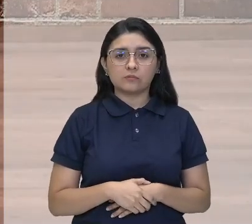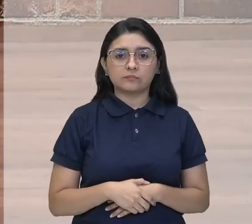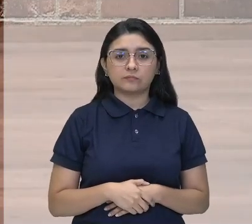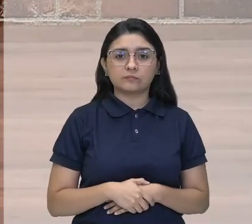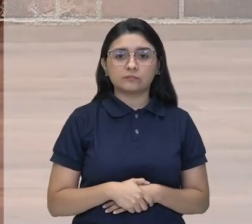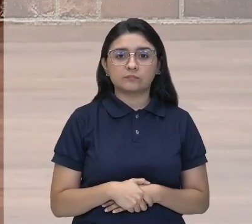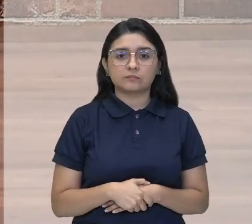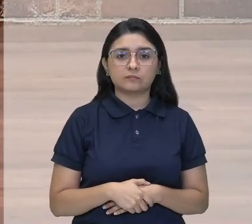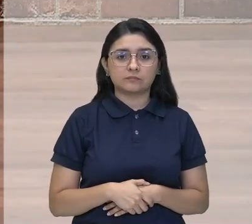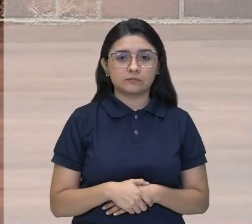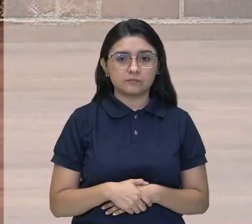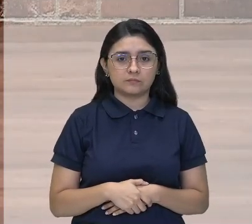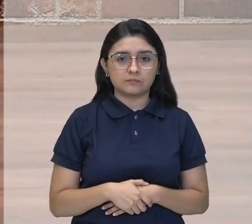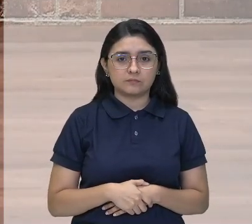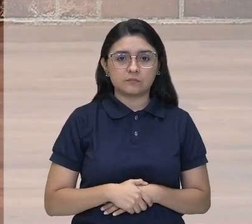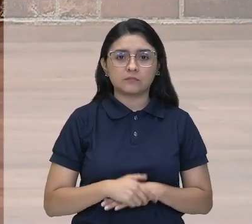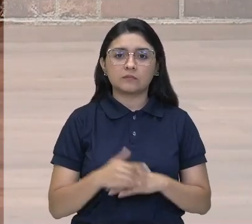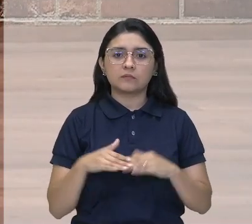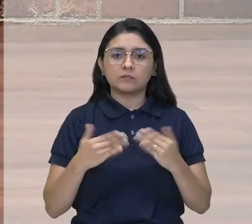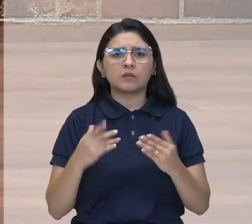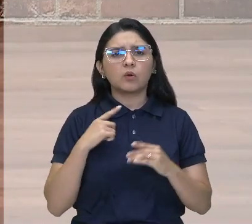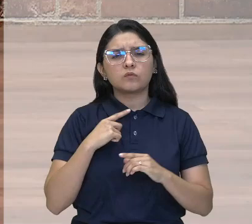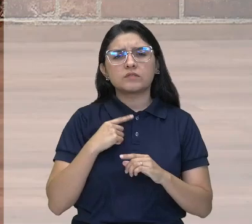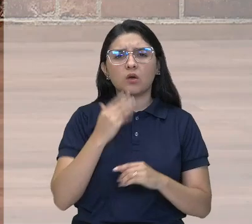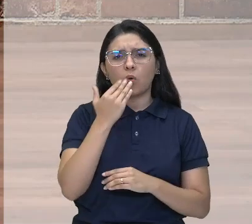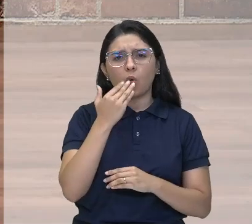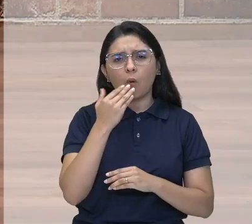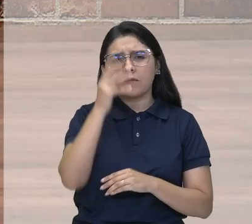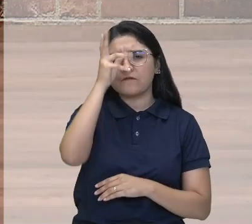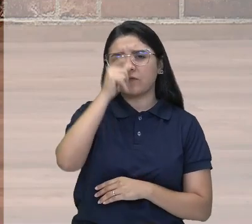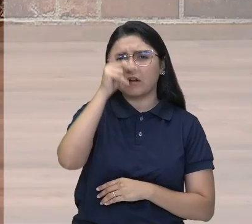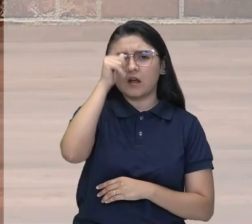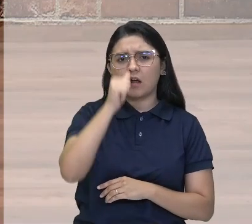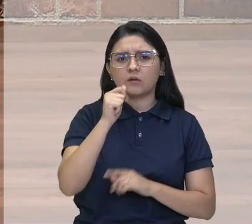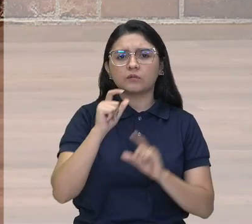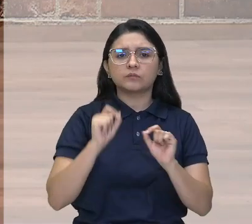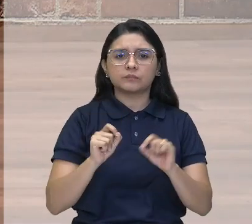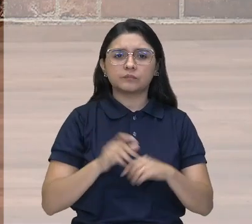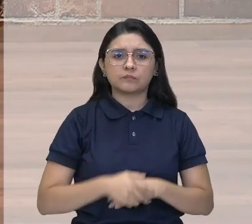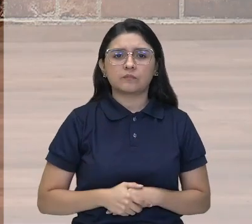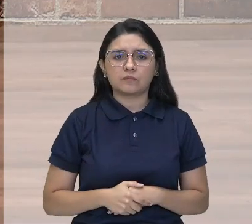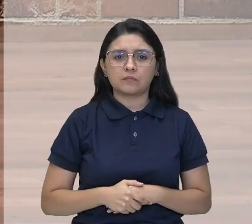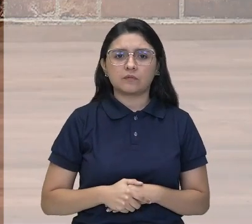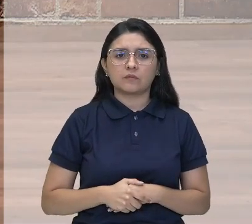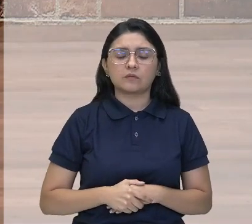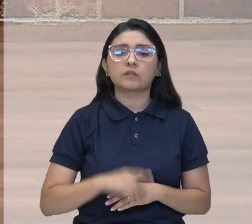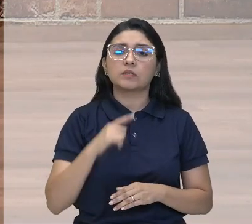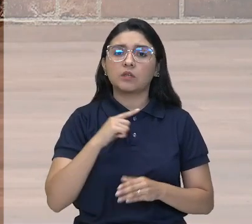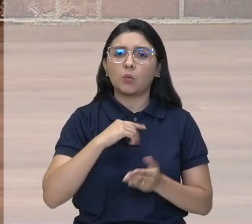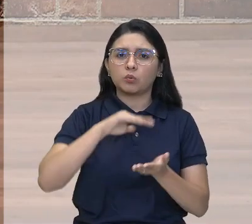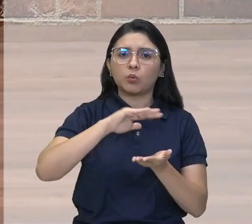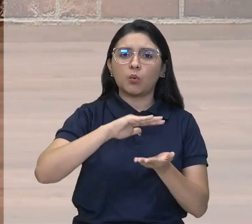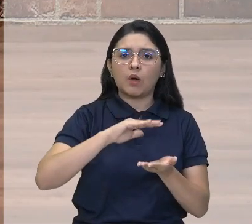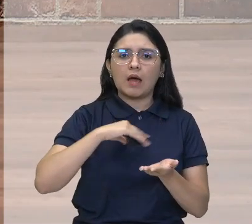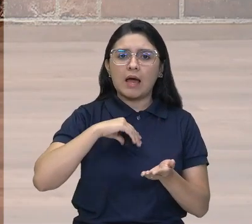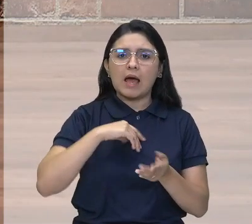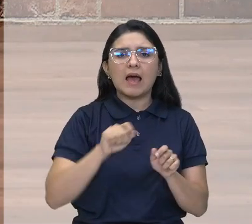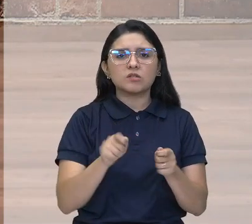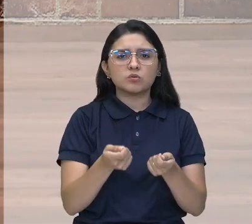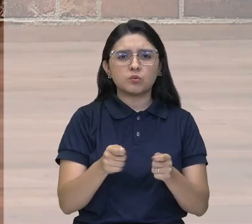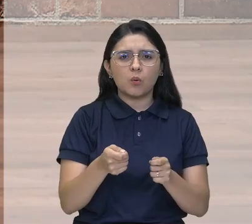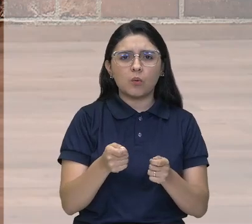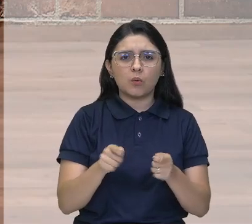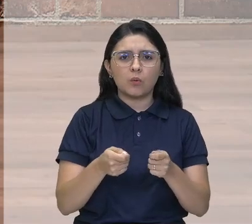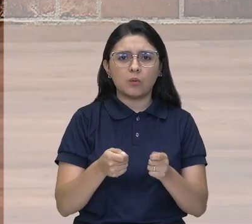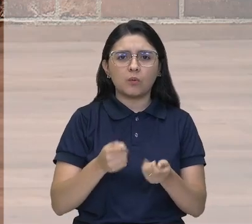Quando tu temperou esse frango, ele fez um... E Ele aí? ficou muito... Não, na verdade, quando ele assou, né? Que foi assado de forno. Então, é que ele